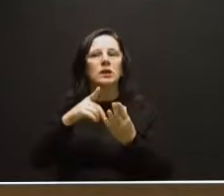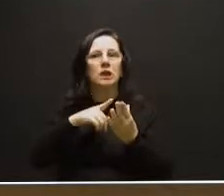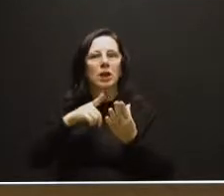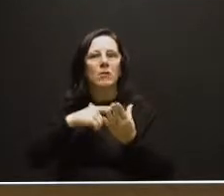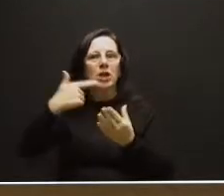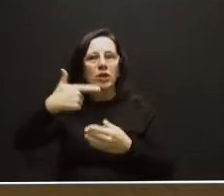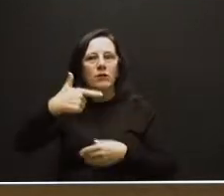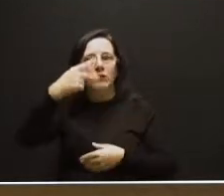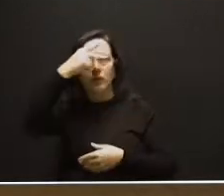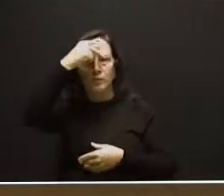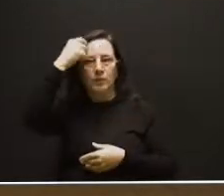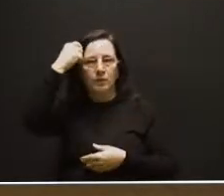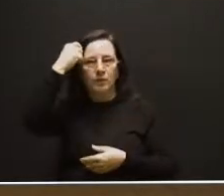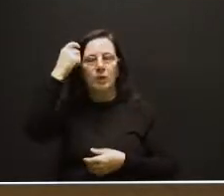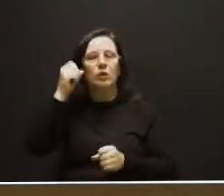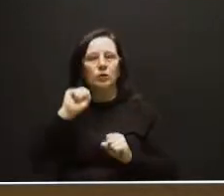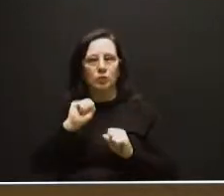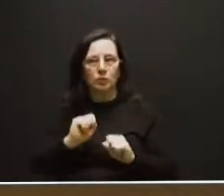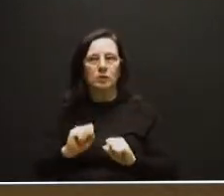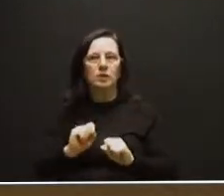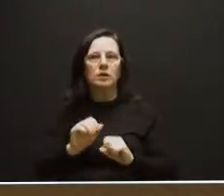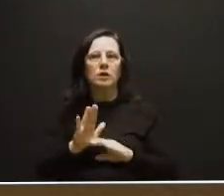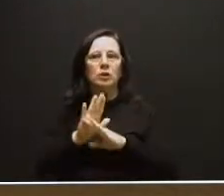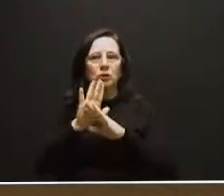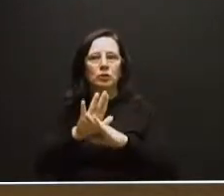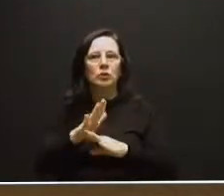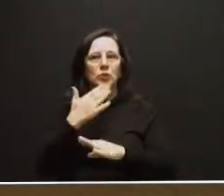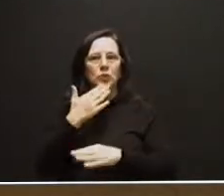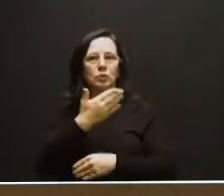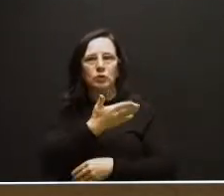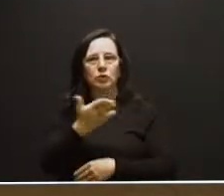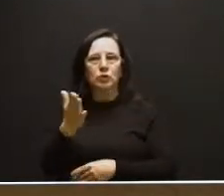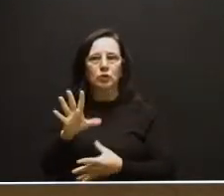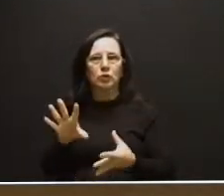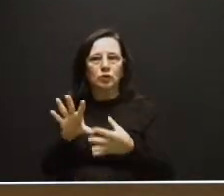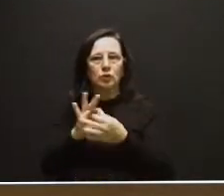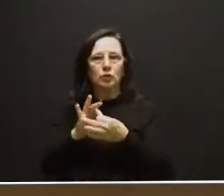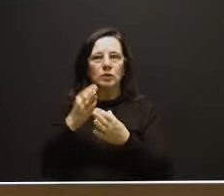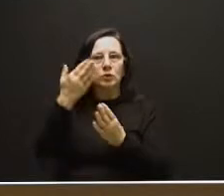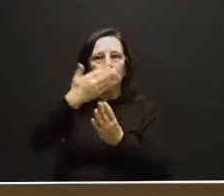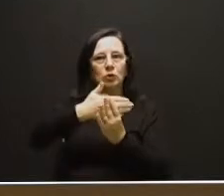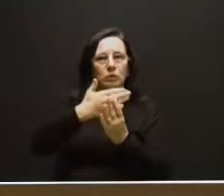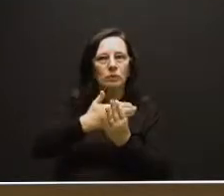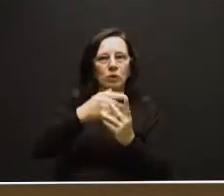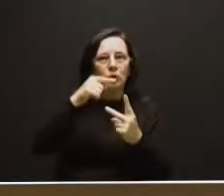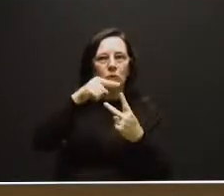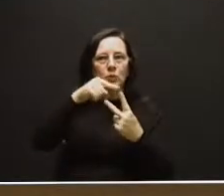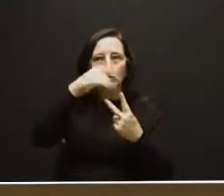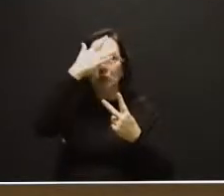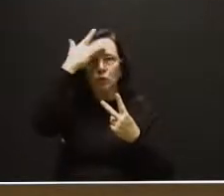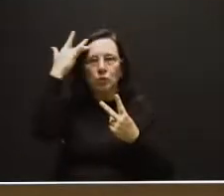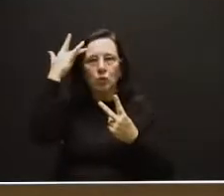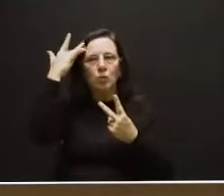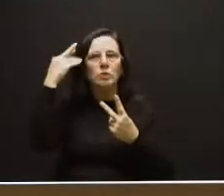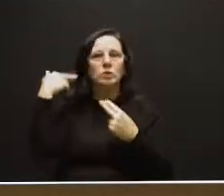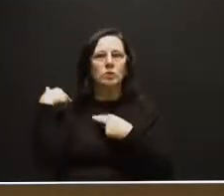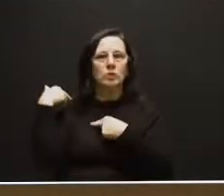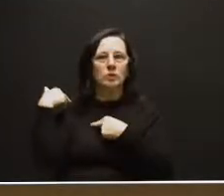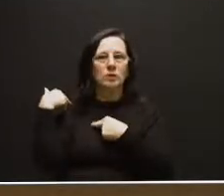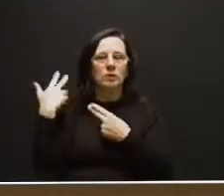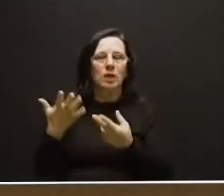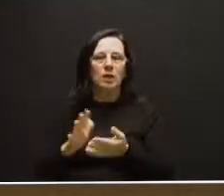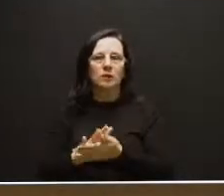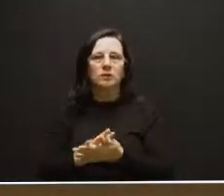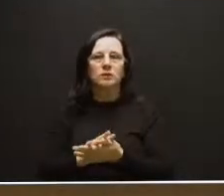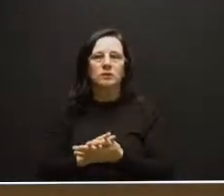então se o prefeito pudesse atender esse pedido para ajeitar unificar as pastas e colocar a pessoa competente não que ele não